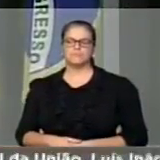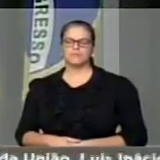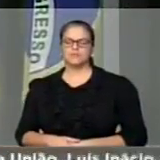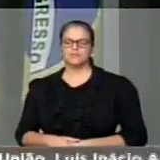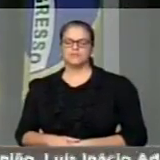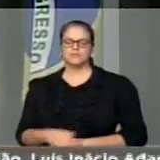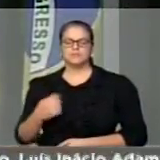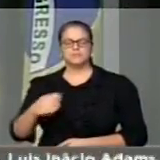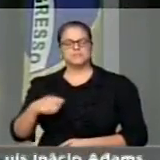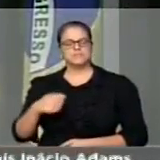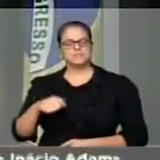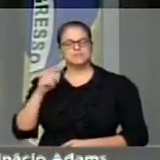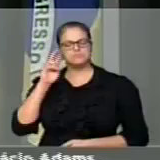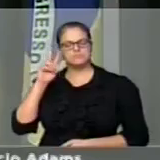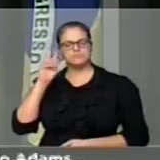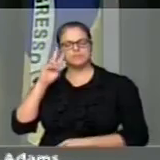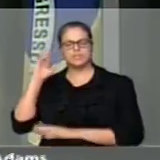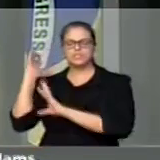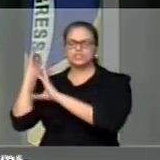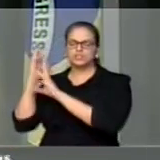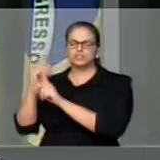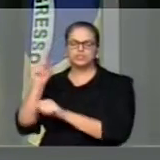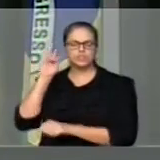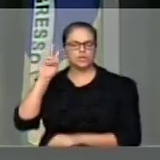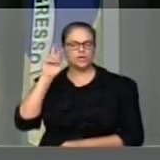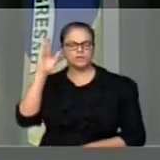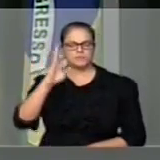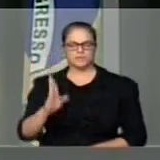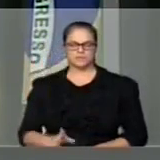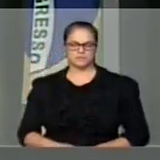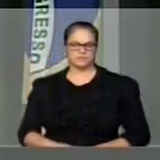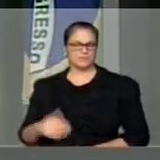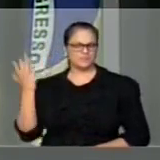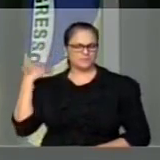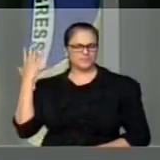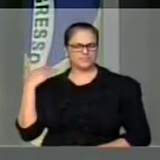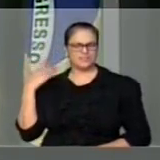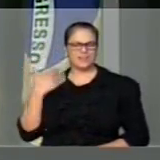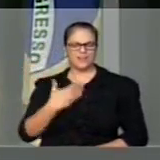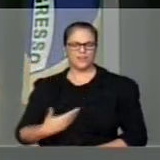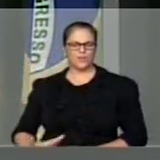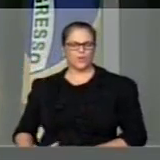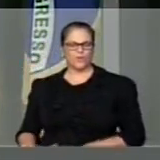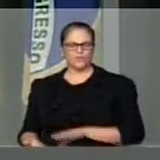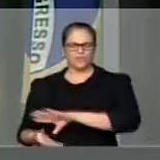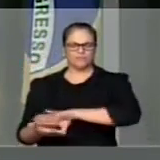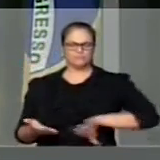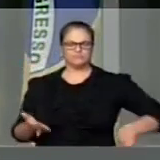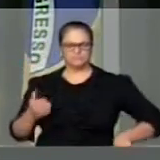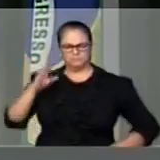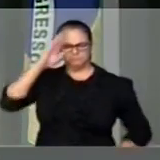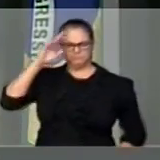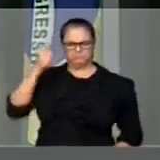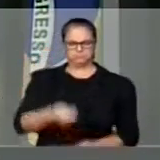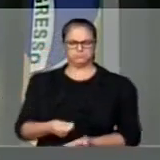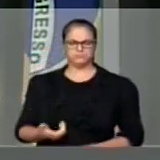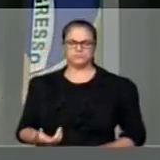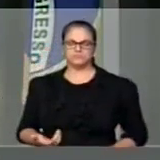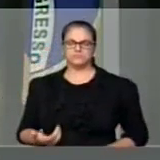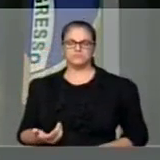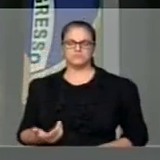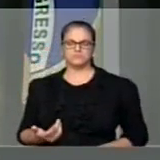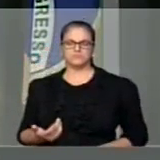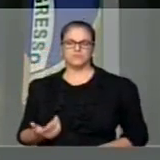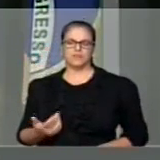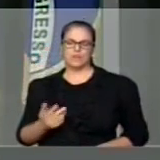Brasil. O PSDB, à época do regime militar, estava dentro do velho MDB